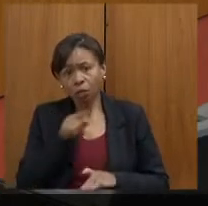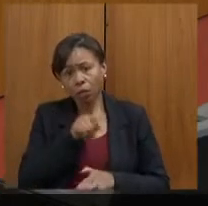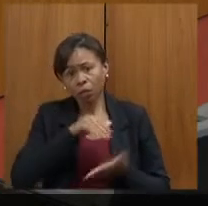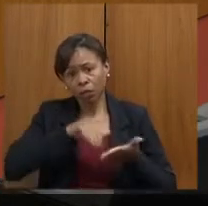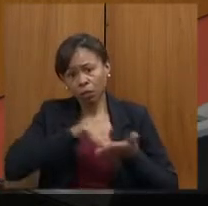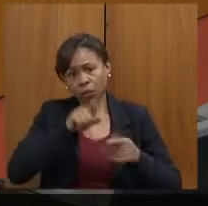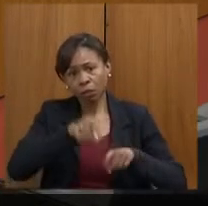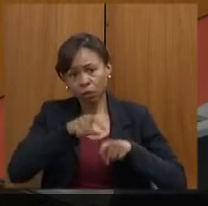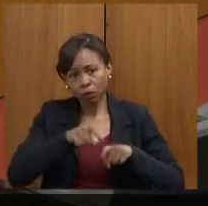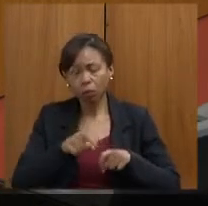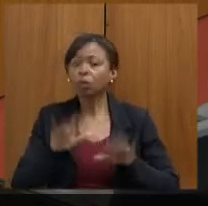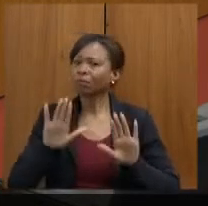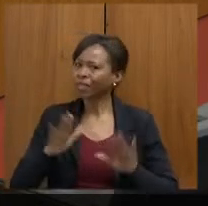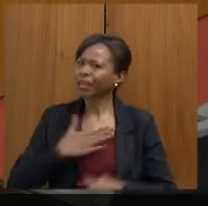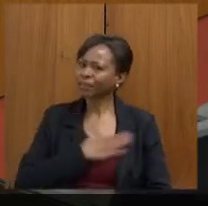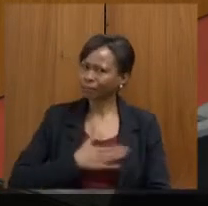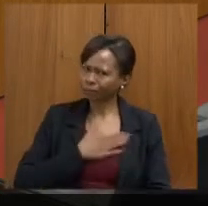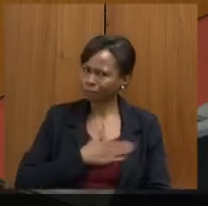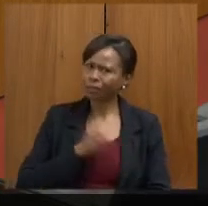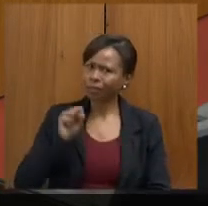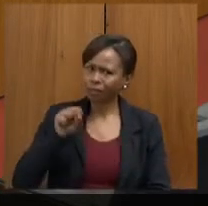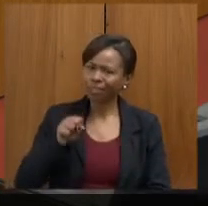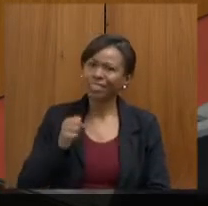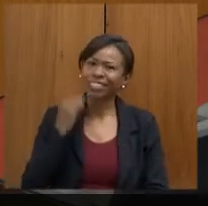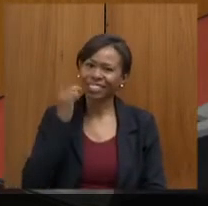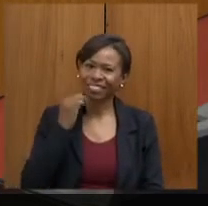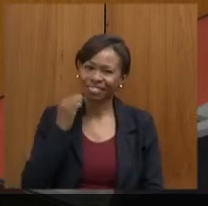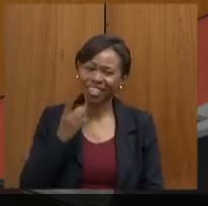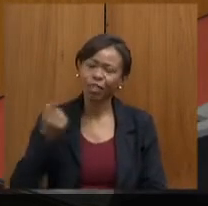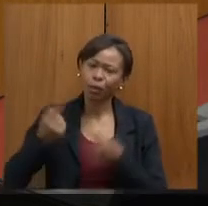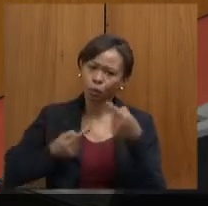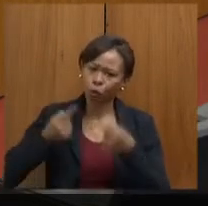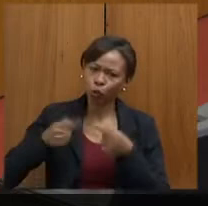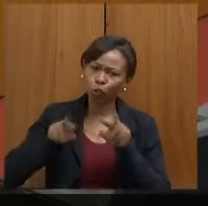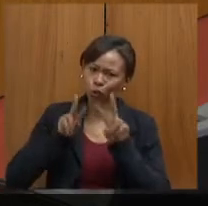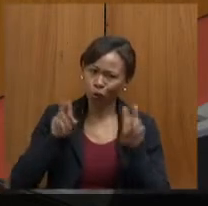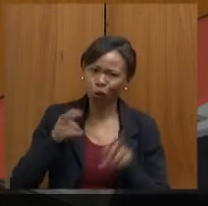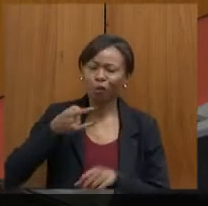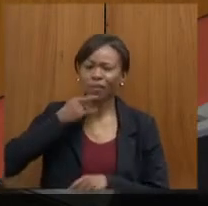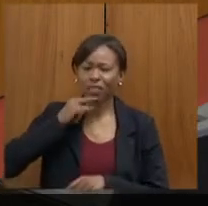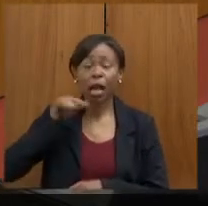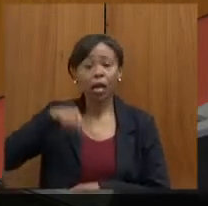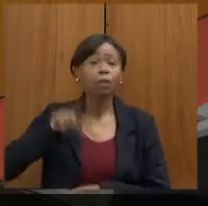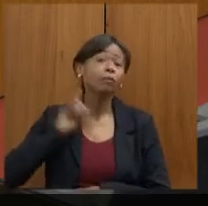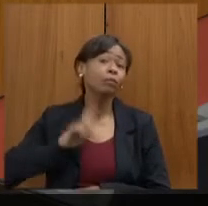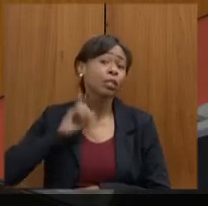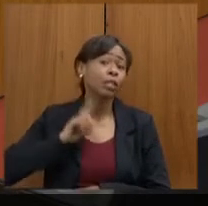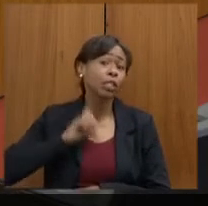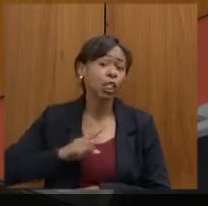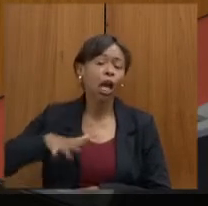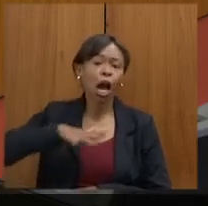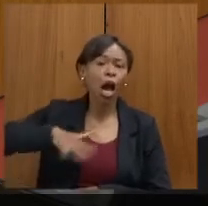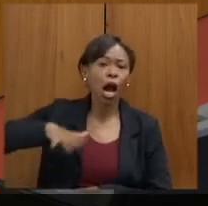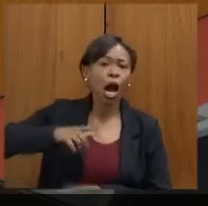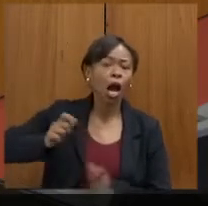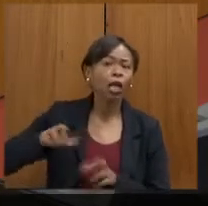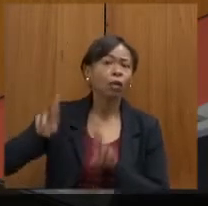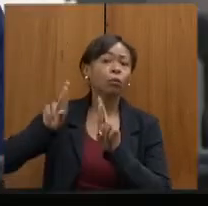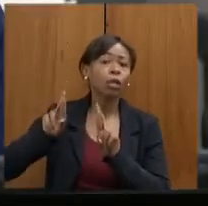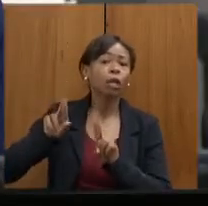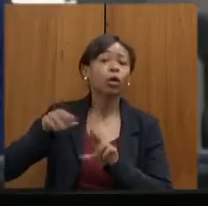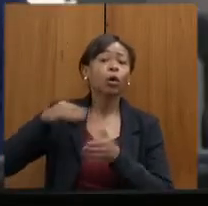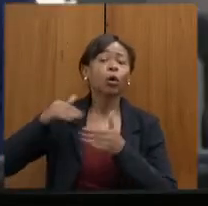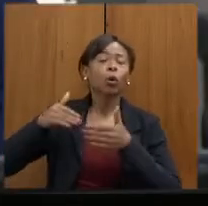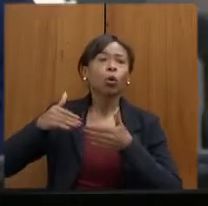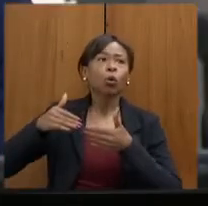Agricultura pelo maior prazer Deputado de discutir o assunto Minas Gerais delegação de competência do Ministério da Agricultura hoje